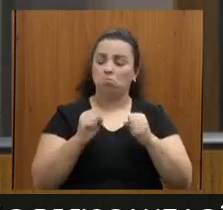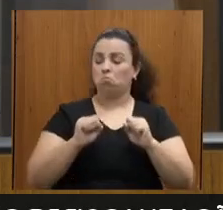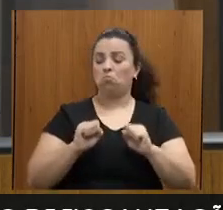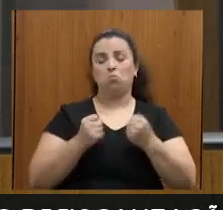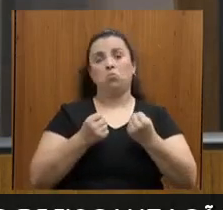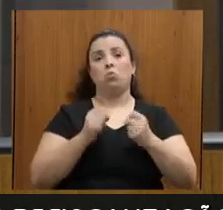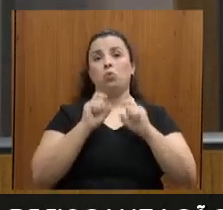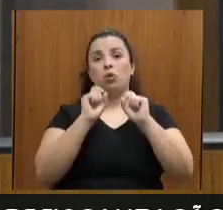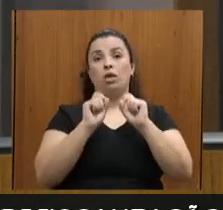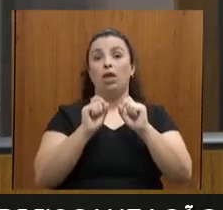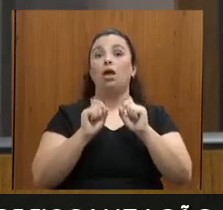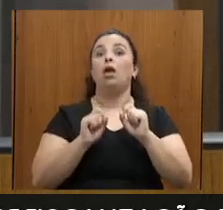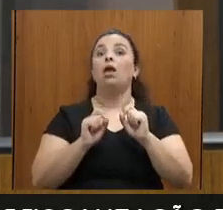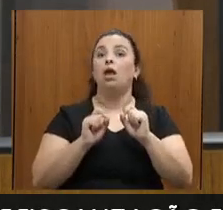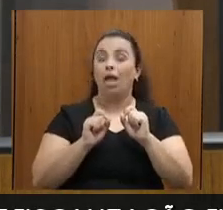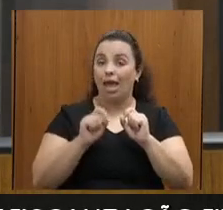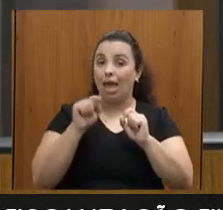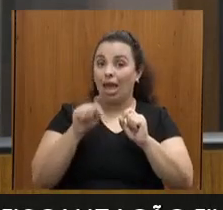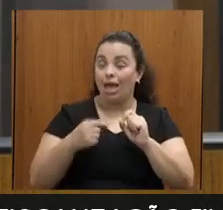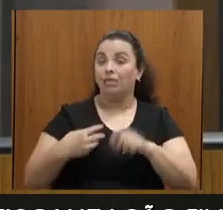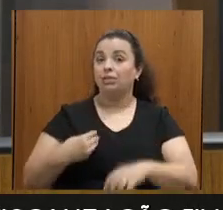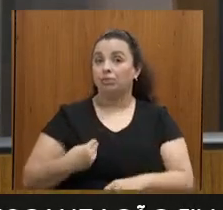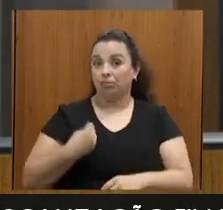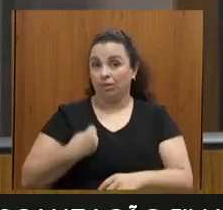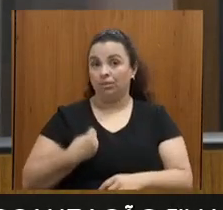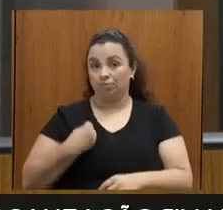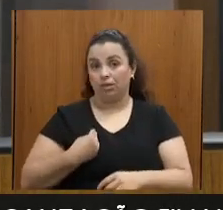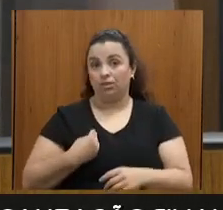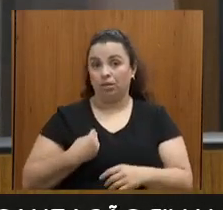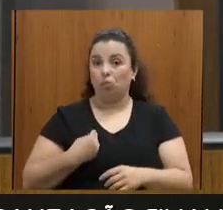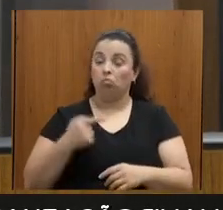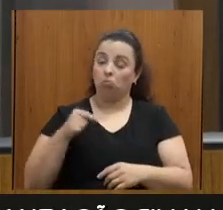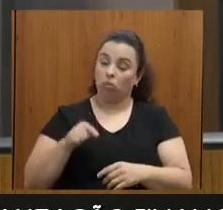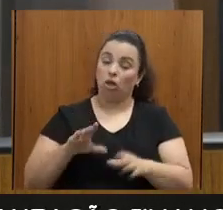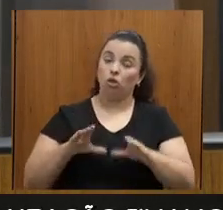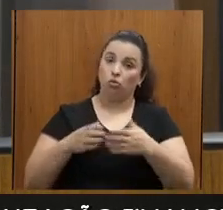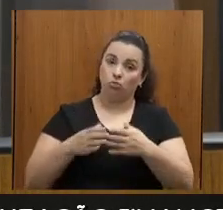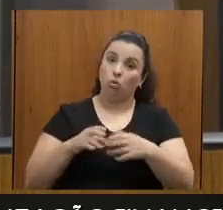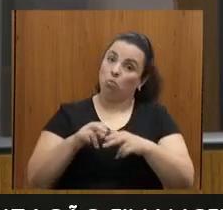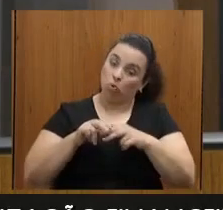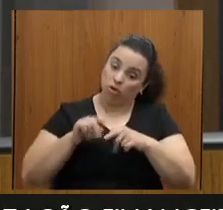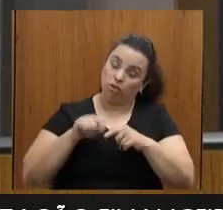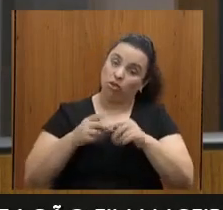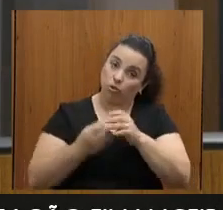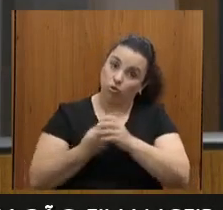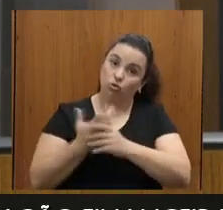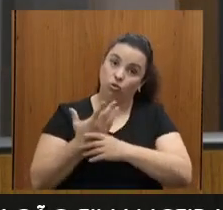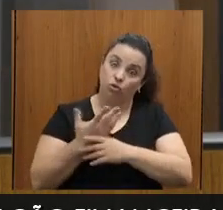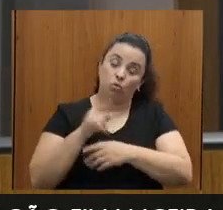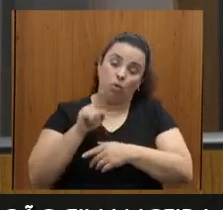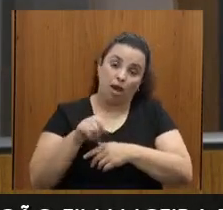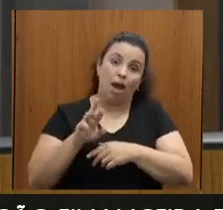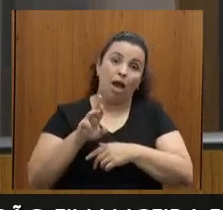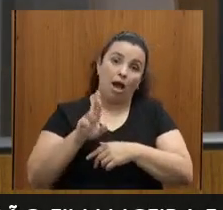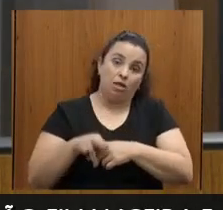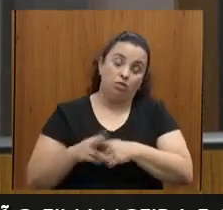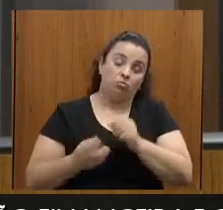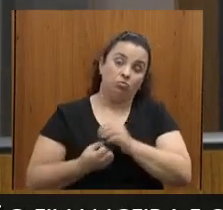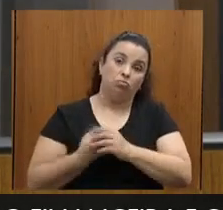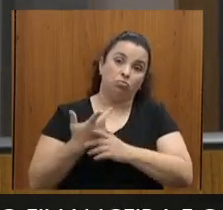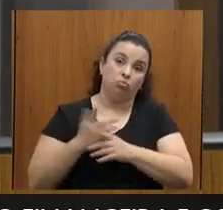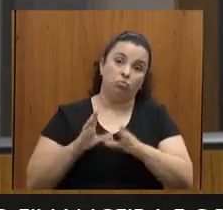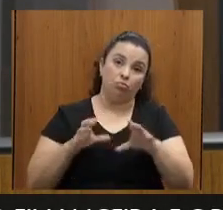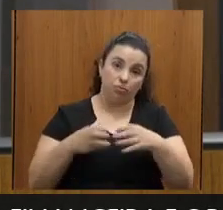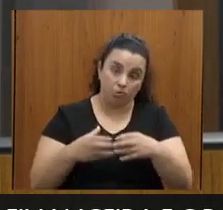essa participação que a comissão sempre dedicou e foi por isso que ela foi criada, um dos motivos, e que